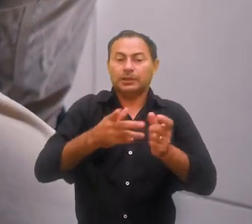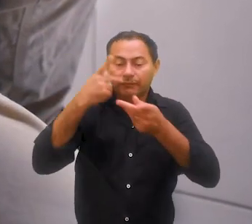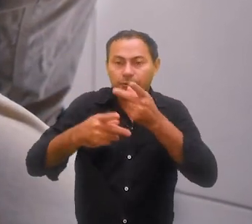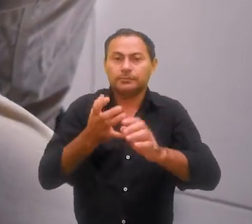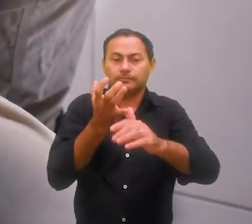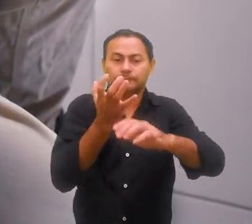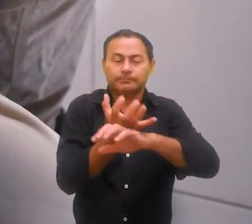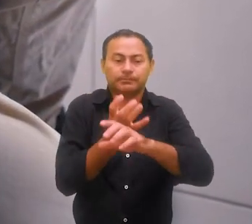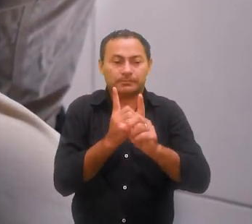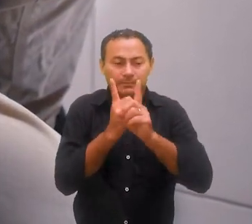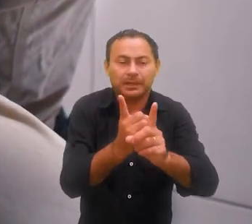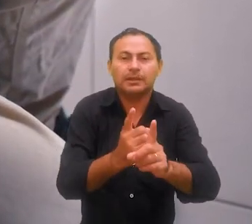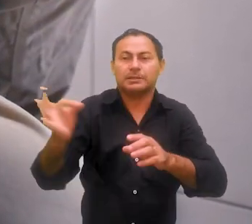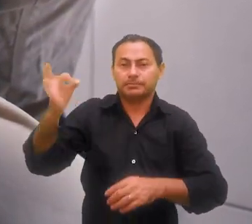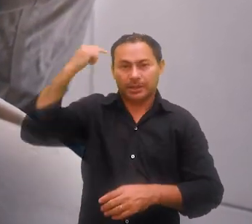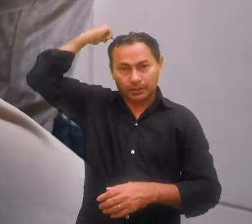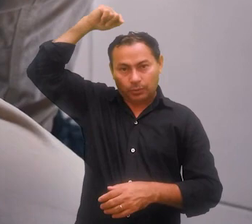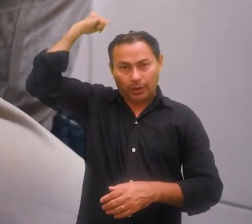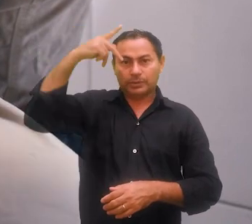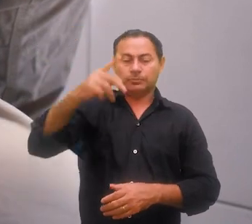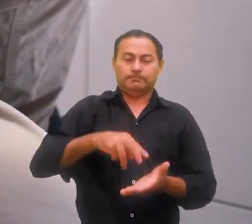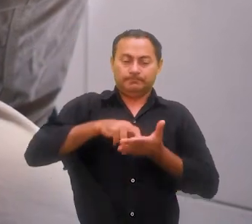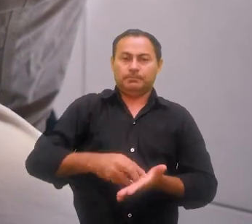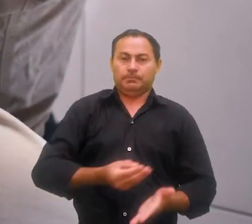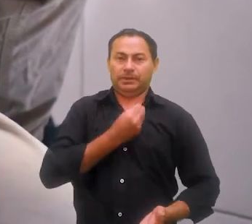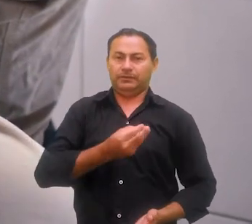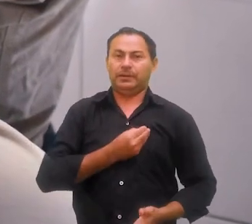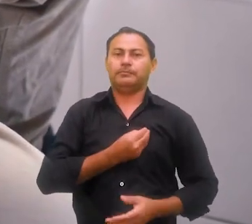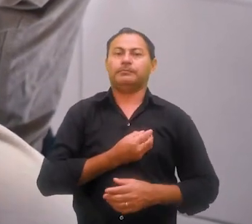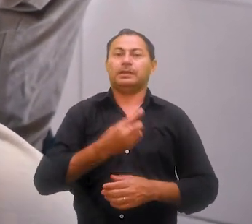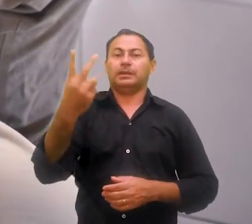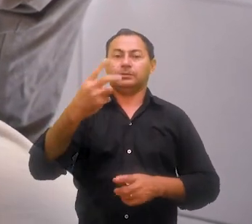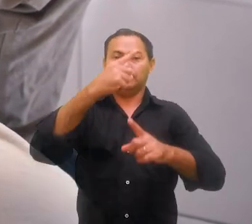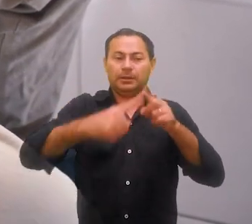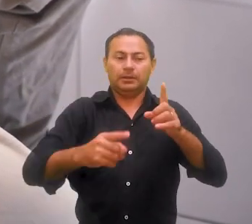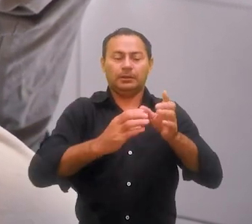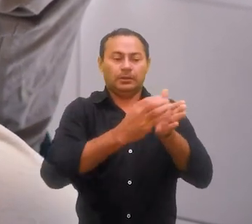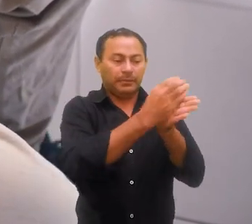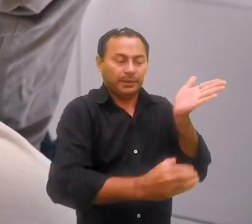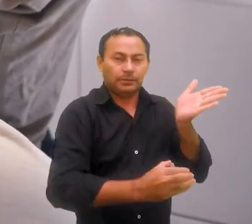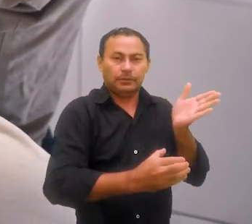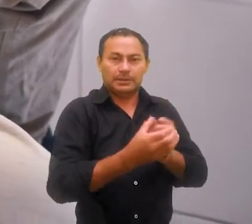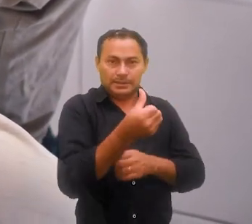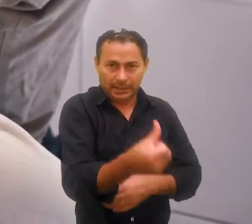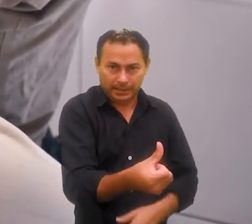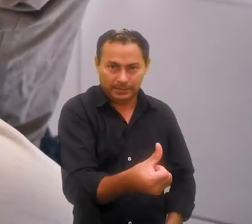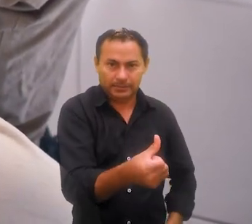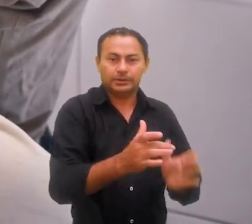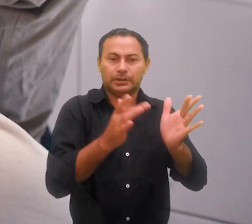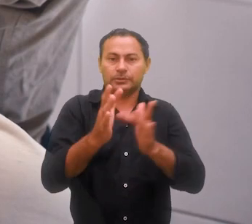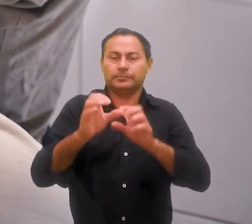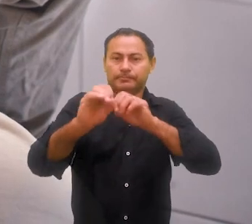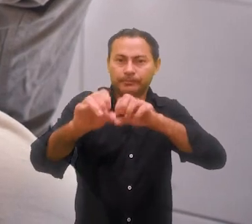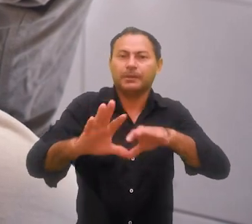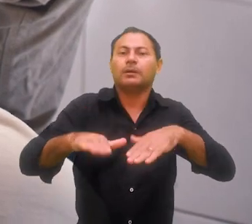as disciplinas espirituais que seus discípulos devem manter. E na segunda metade do capítulo 6,